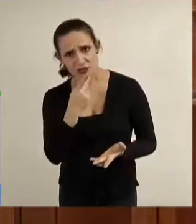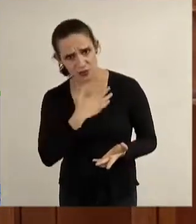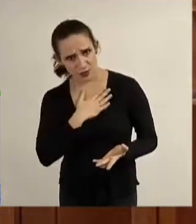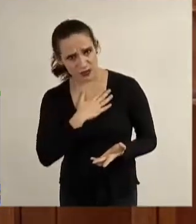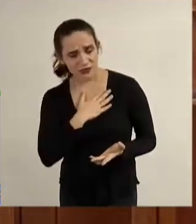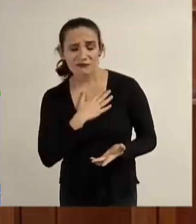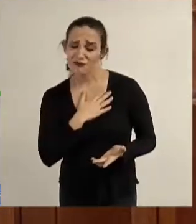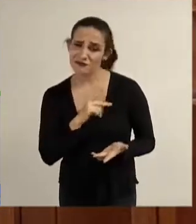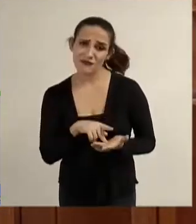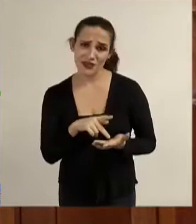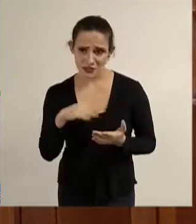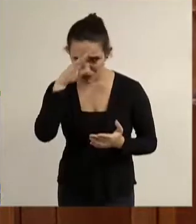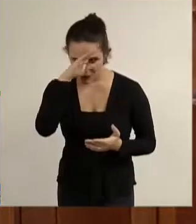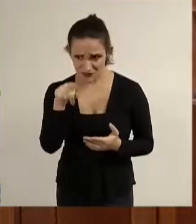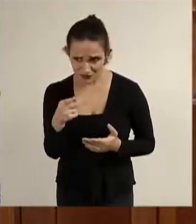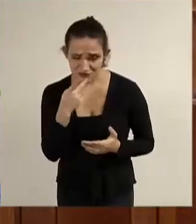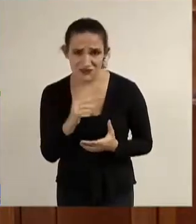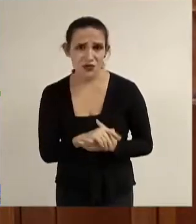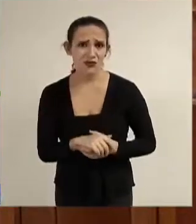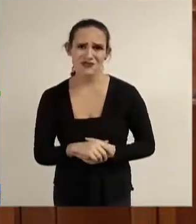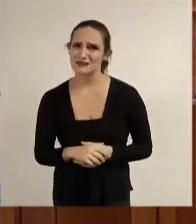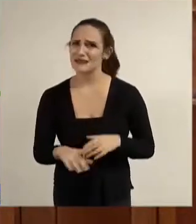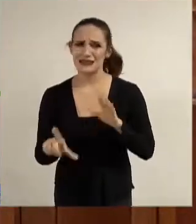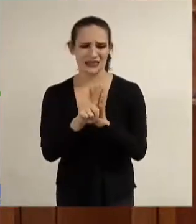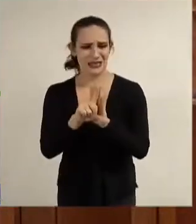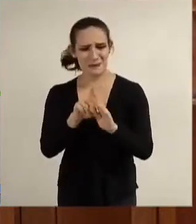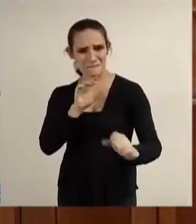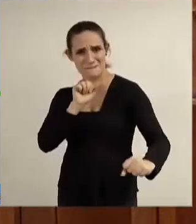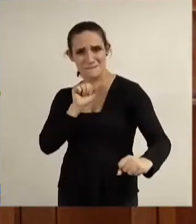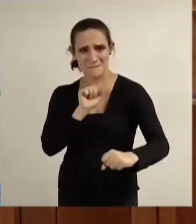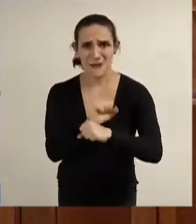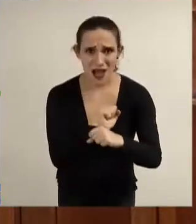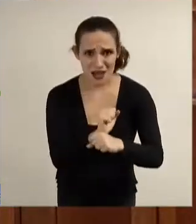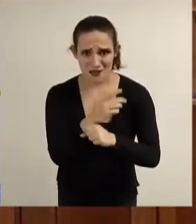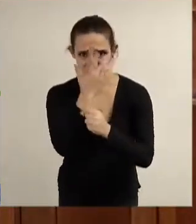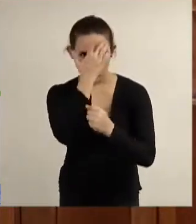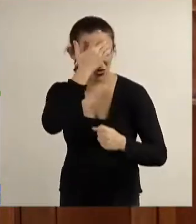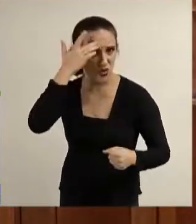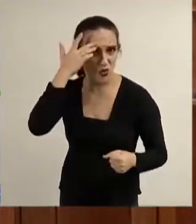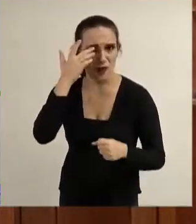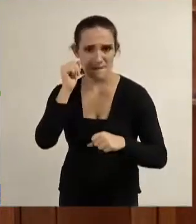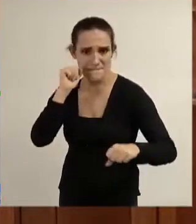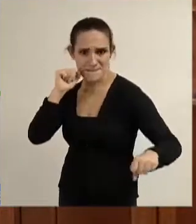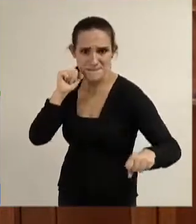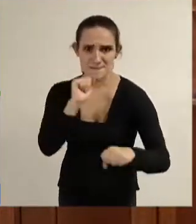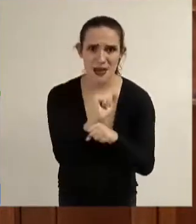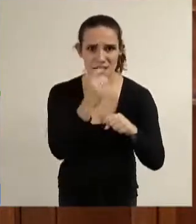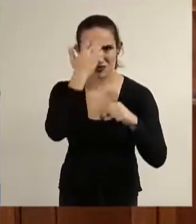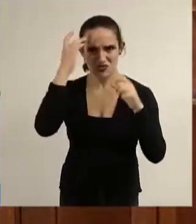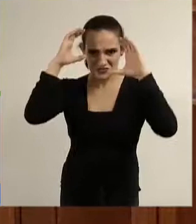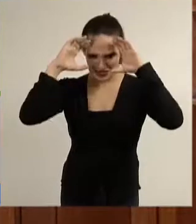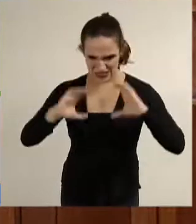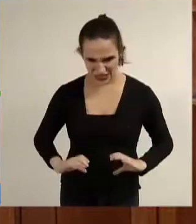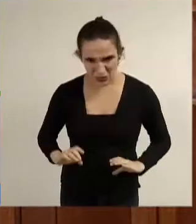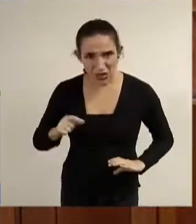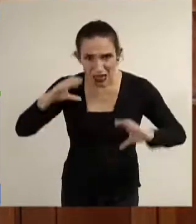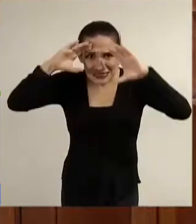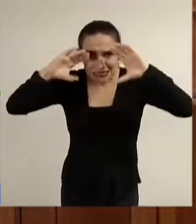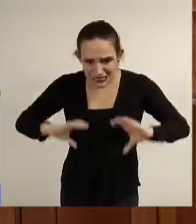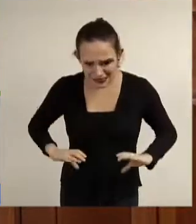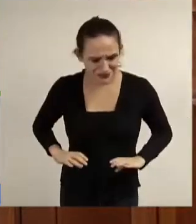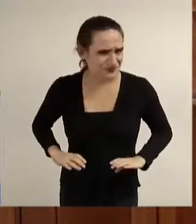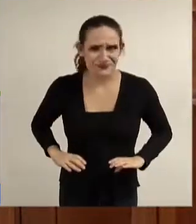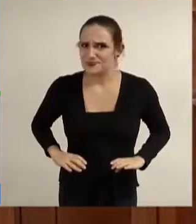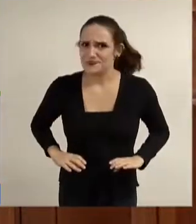a lei, simplesmente pela lei, parece que não freia esse indivíduo, esse cidadão, se é que nós poderíamos intitulá-lo